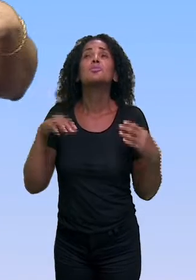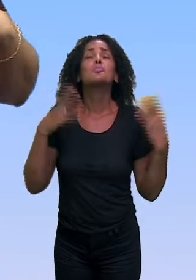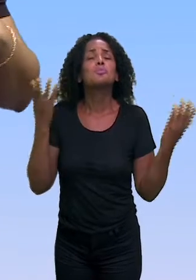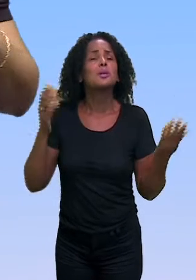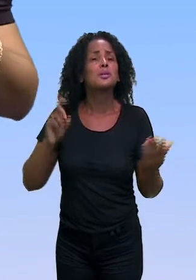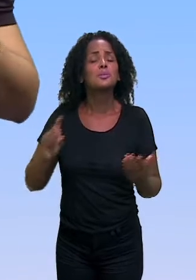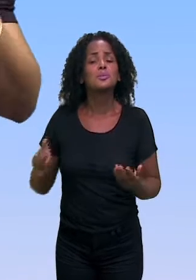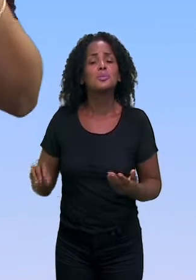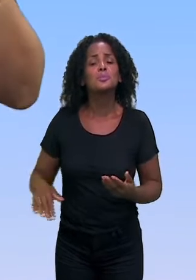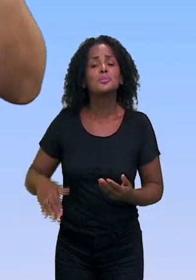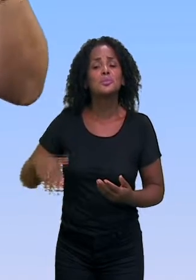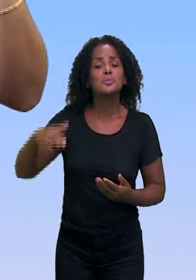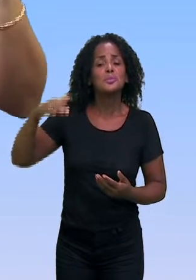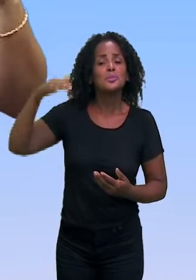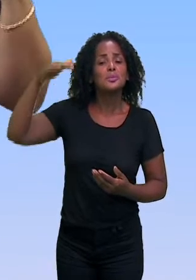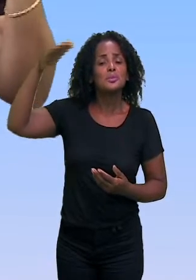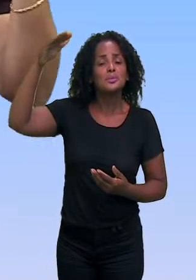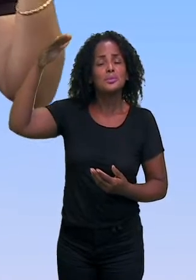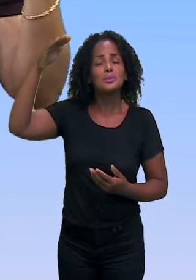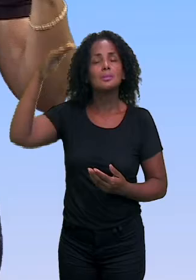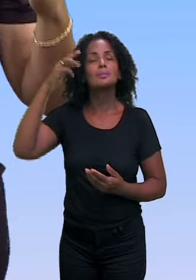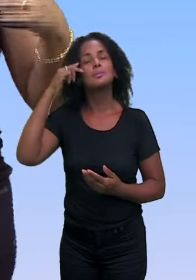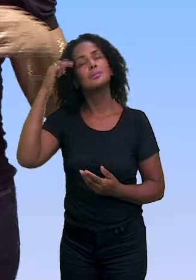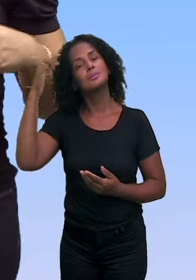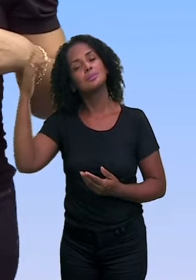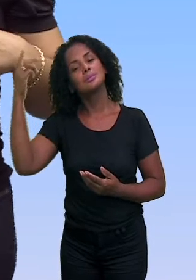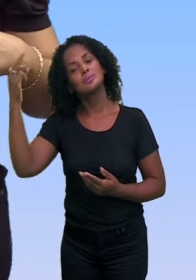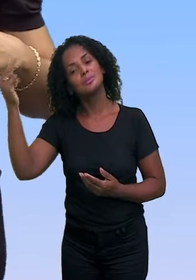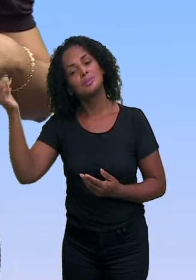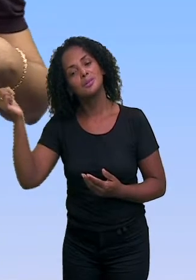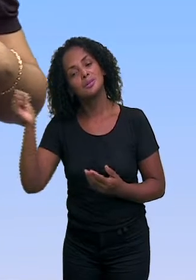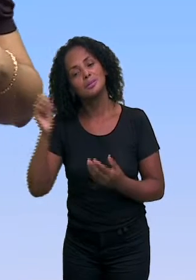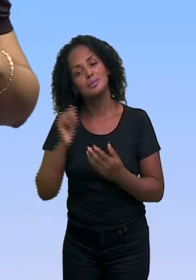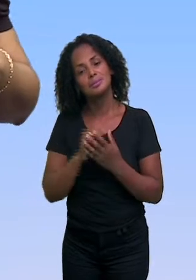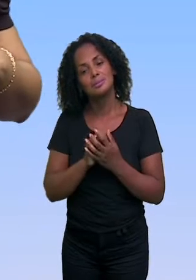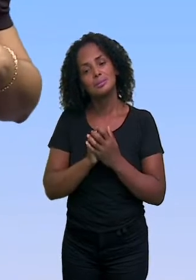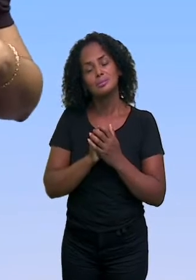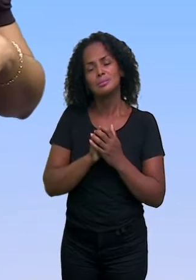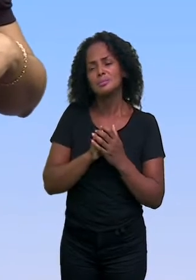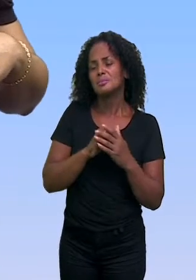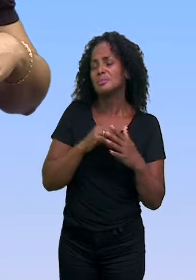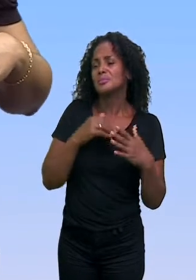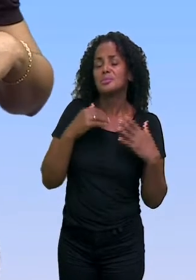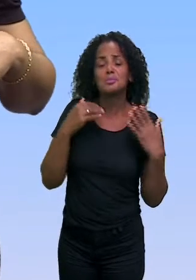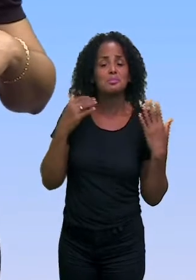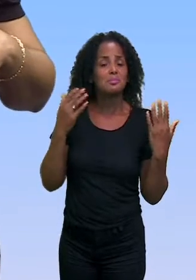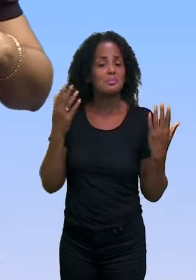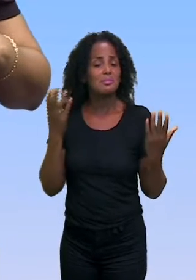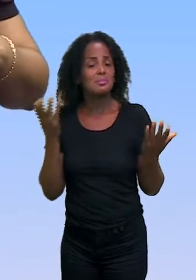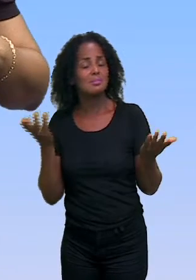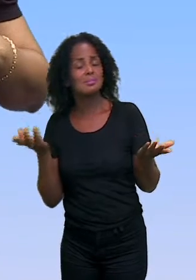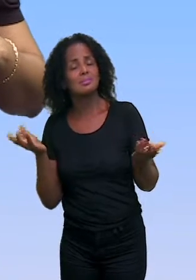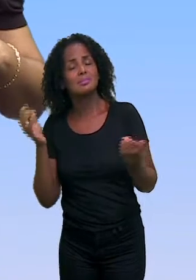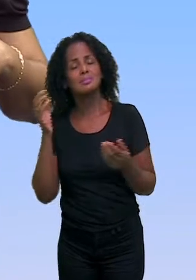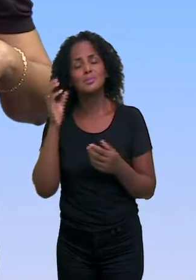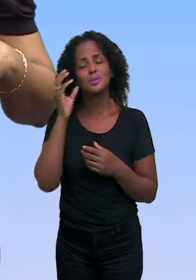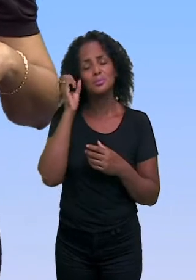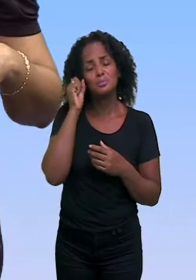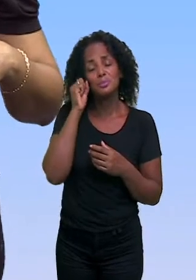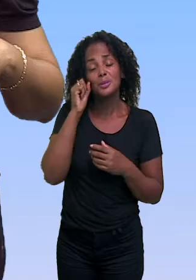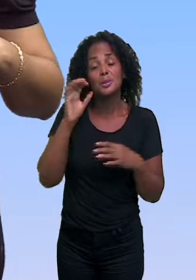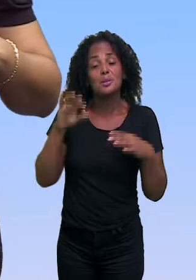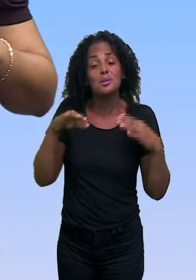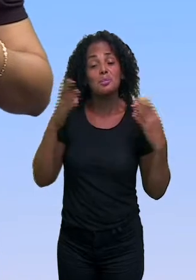ser quando crescer então ué I grow up I can Being